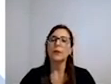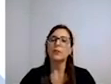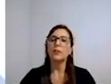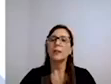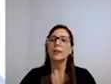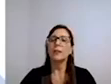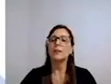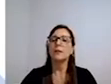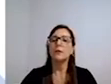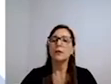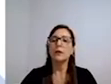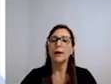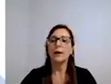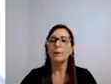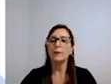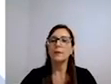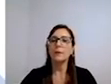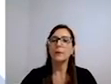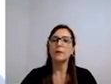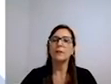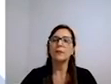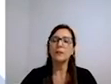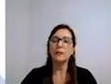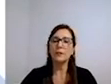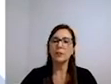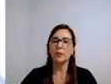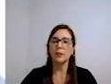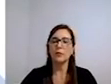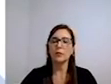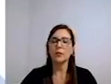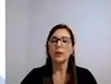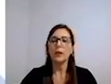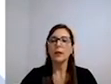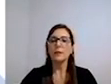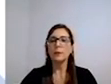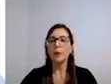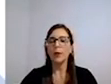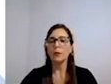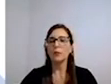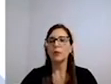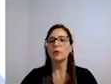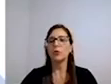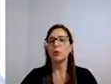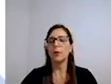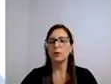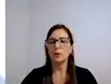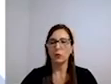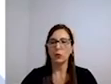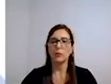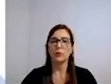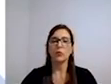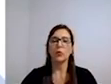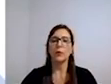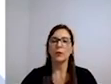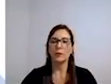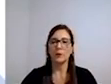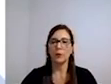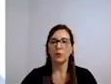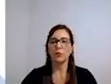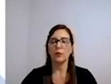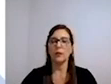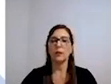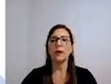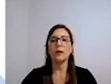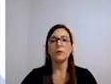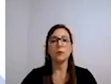de inclinação e a cabeça vai pesar 27 quilos. Esse peso, né, sobre a nossa coluna e sobre a nossa medula,